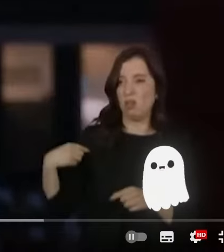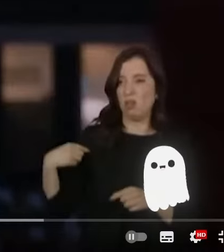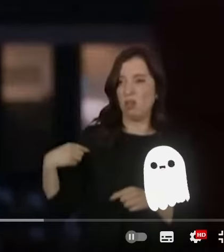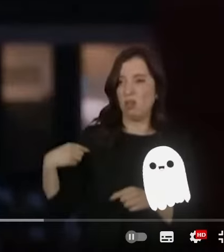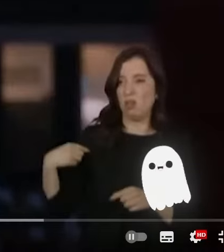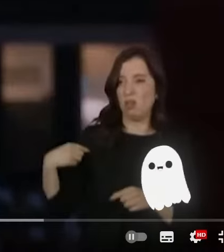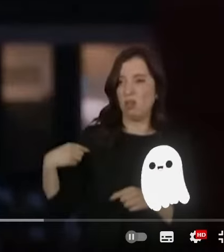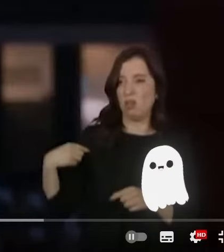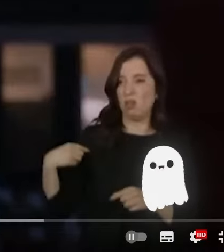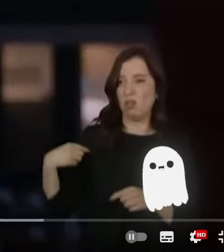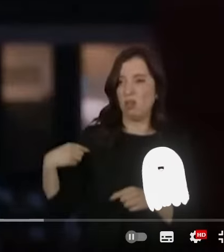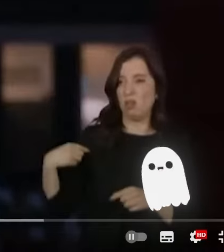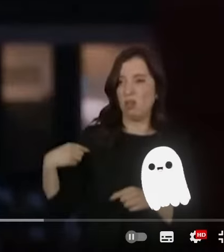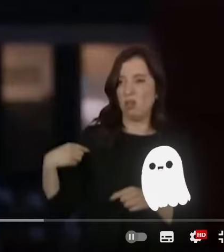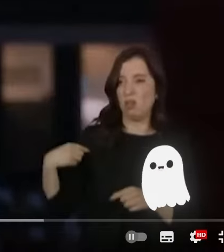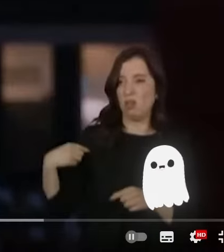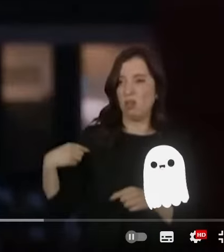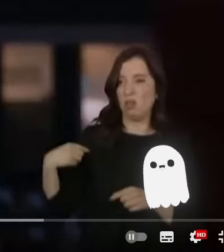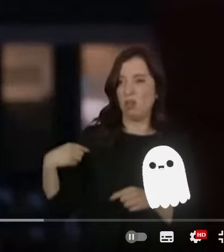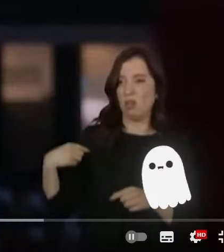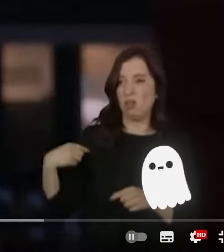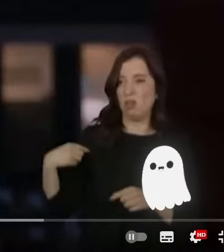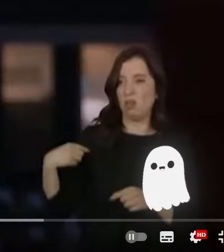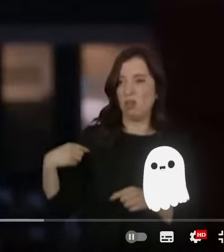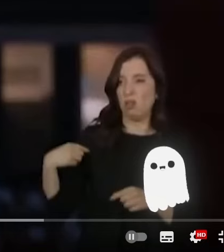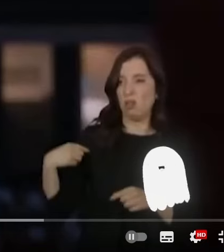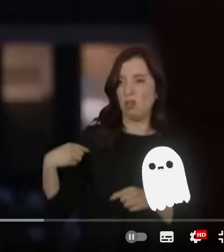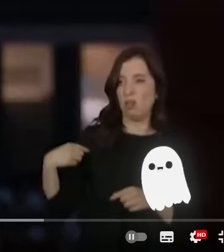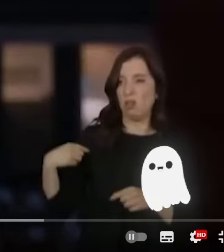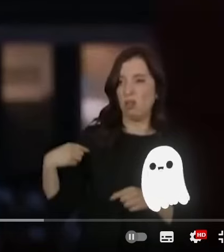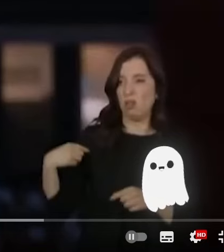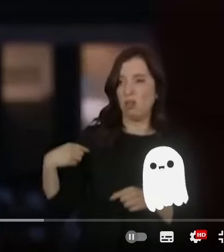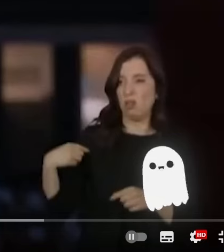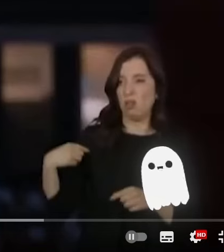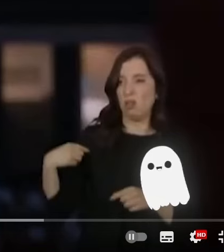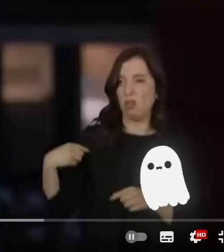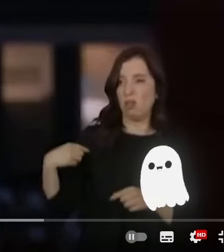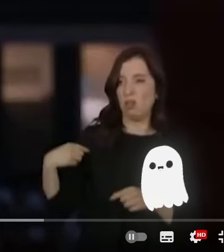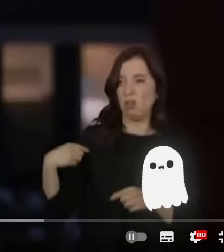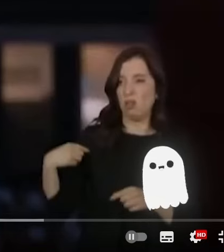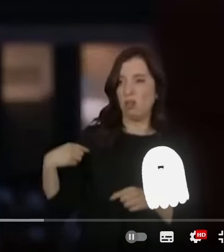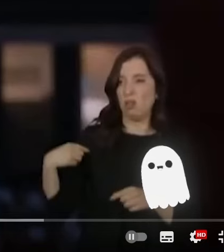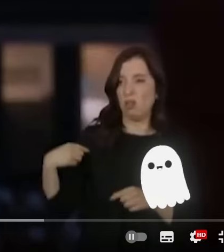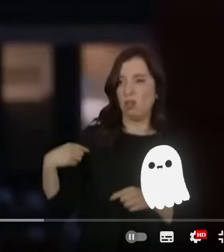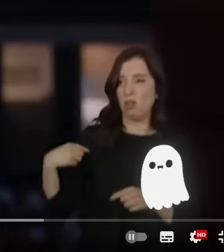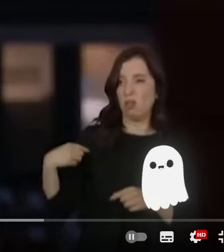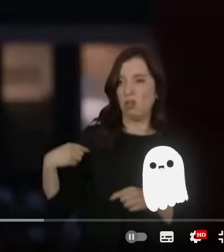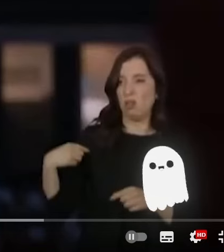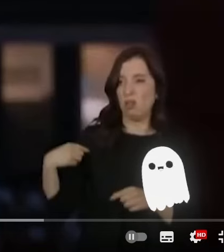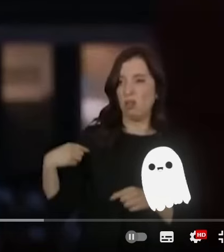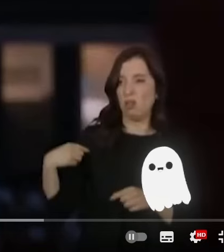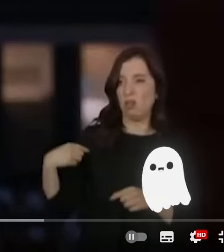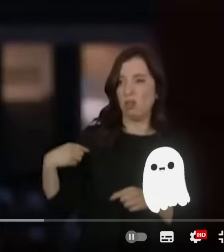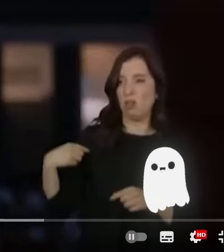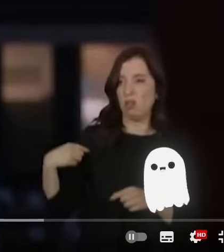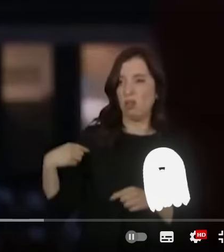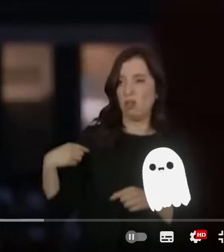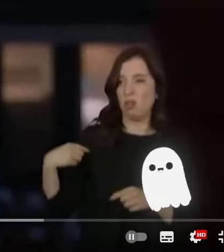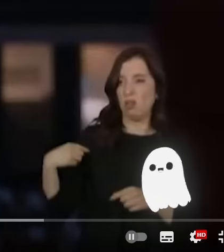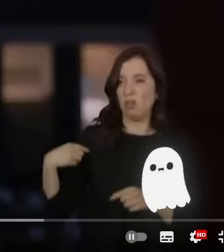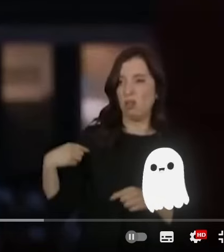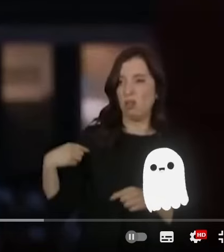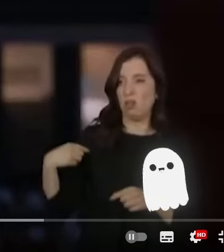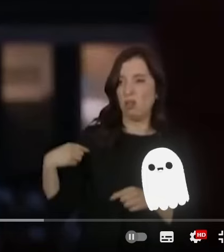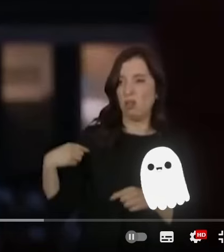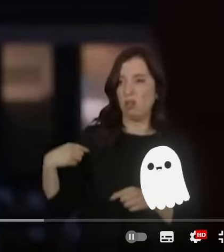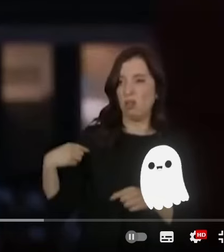Gente, a minha mãe... Gente, a minha mãe, se ela tá no chat, ela vai... Ela tá perto do infarto. Dela ouvir que o Datena é comunista. Ela deve estar